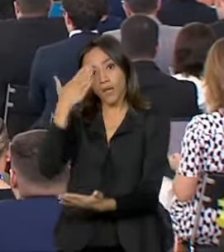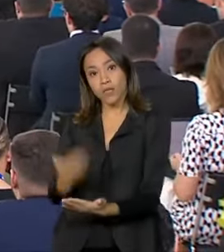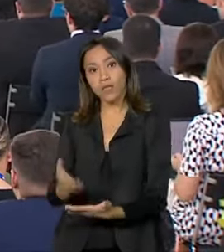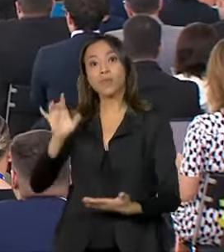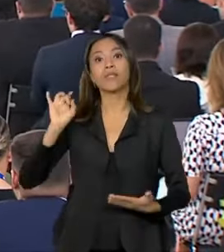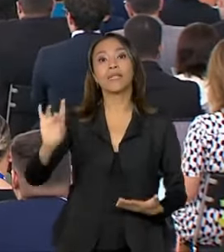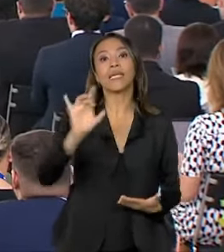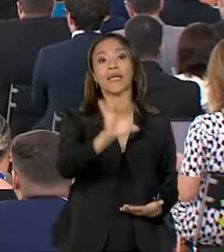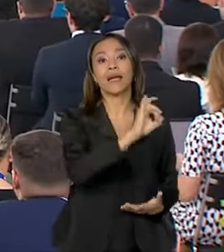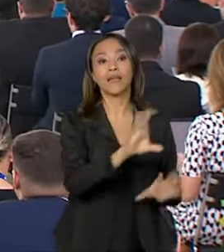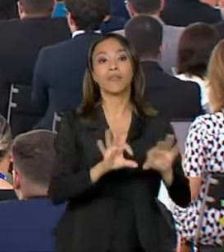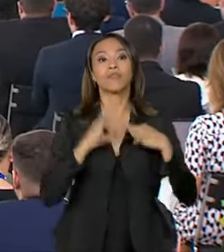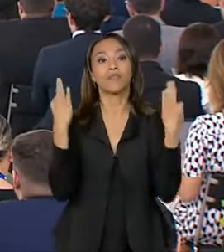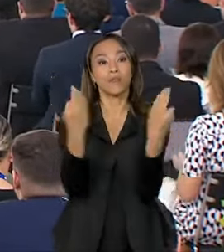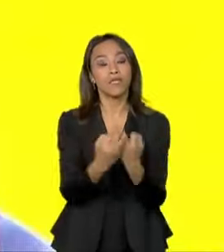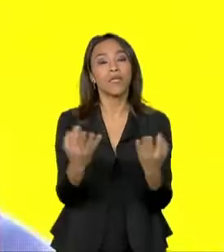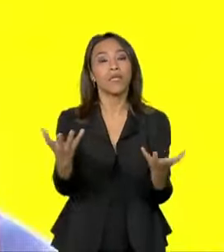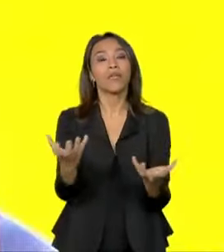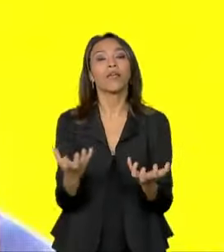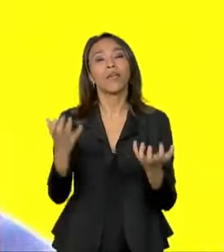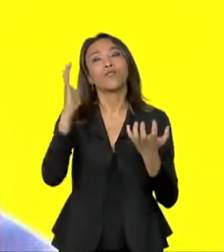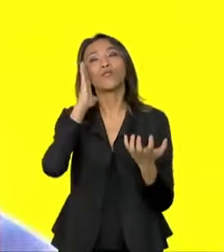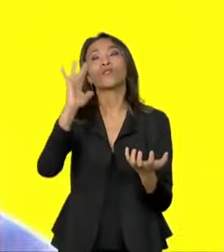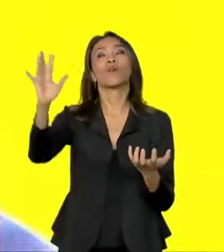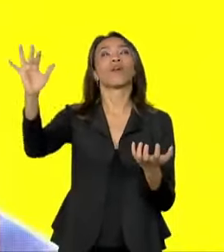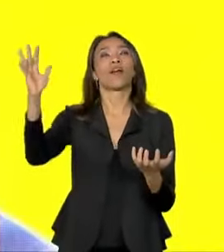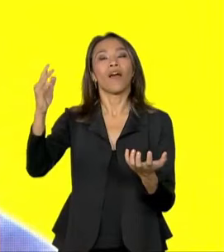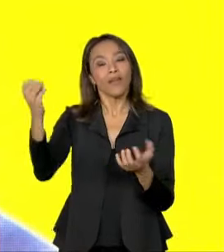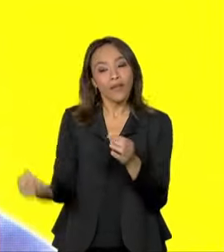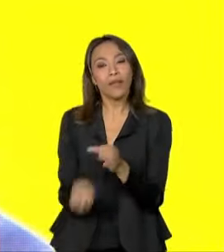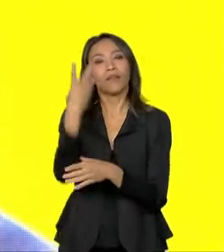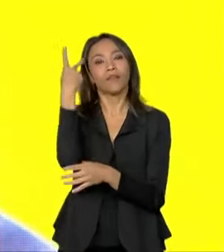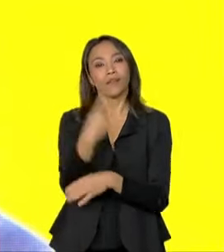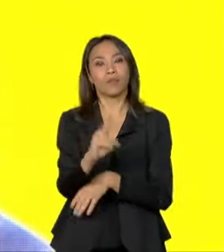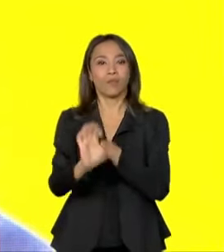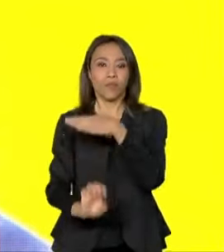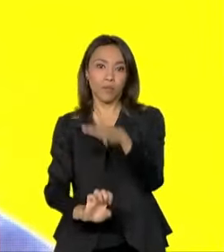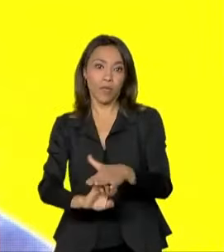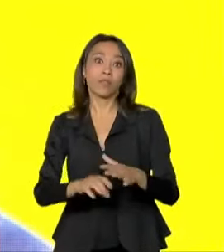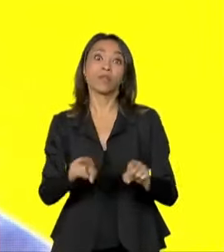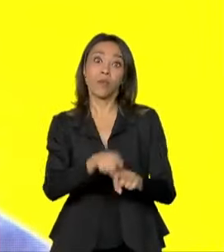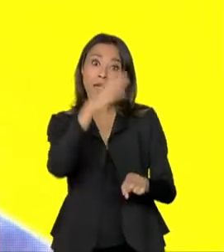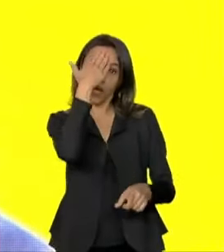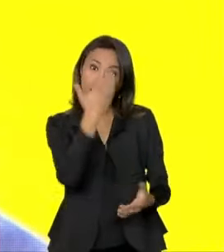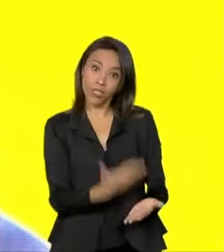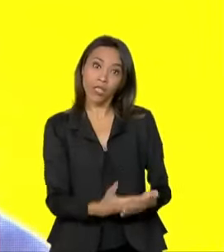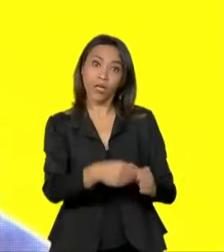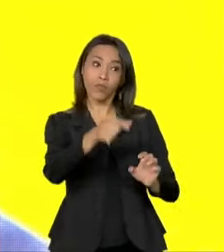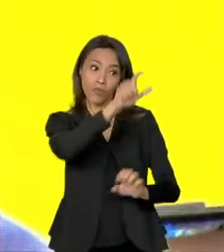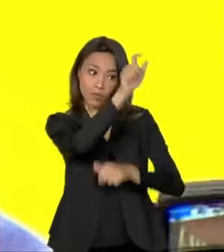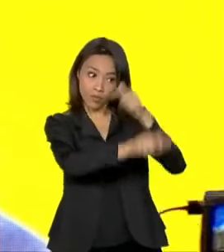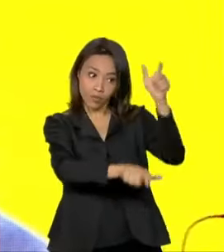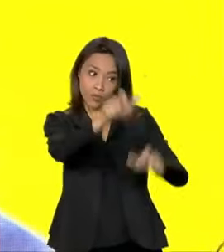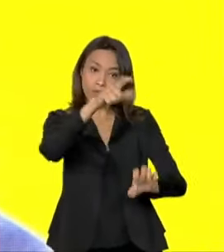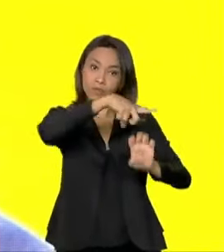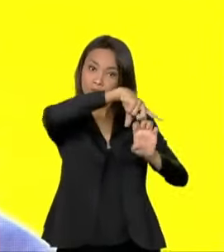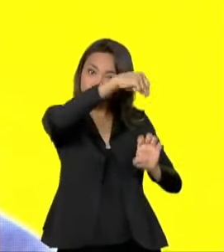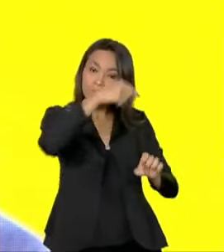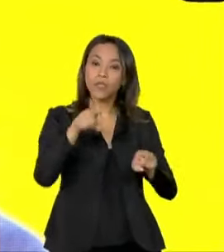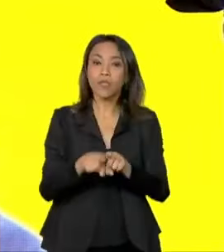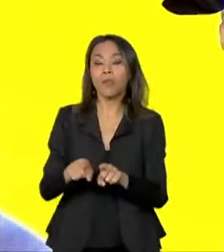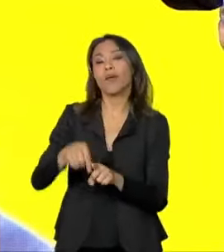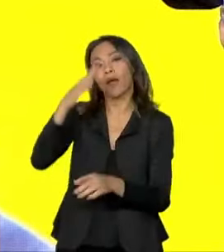tirar o sonho do papel e abrir seu próprio negócio. Nós acreditamos no empreendedor individual e na pequena empresa que enfrenta